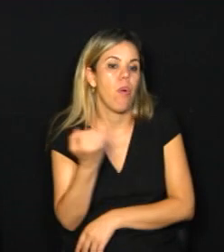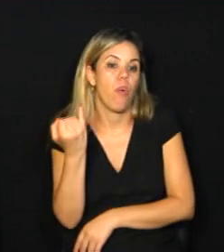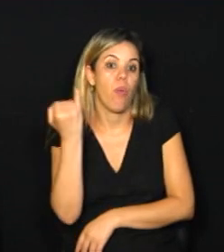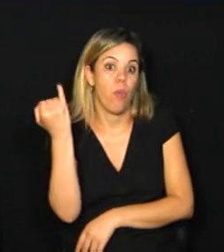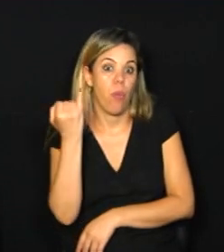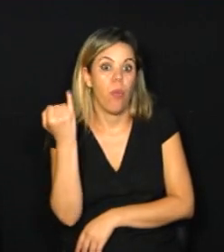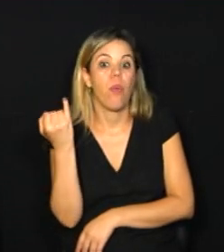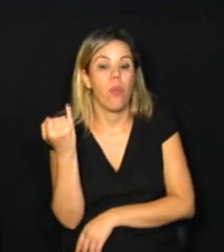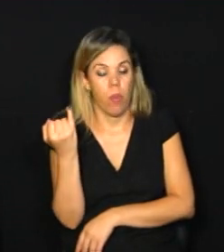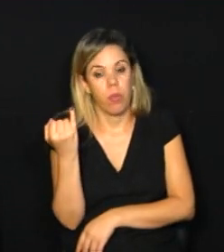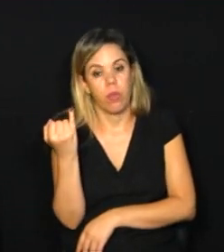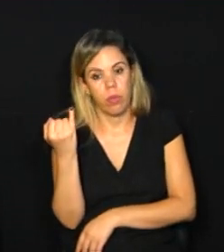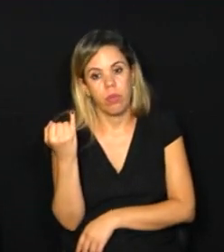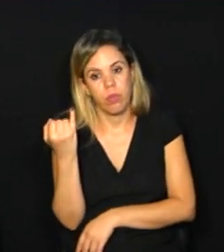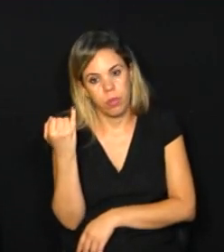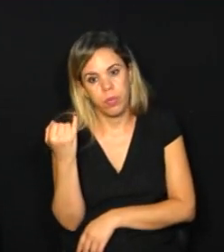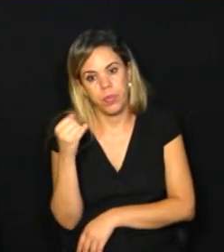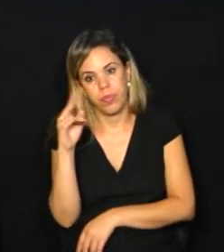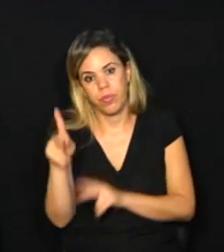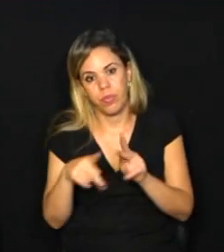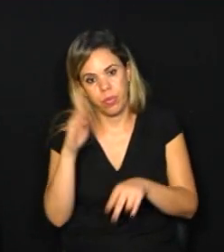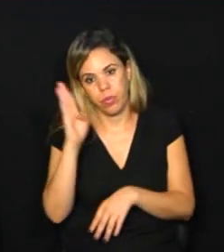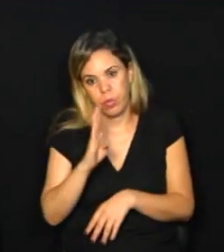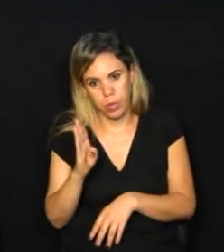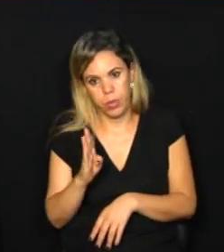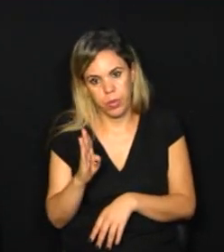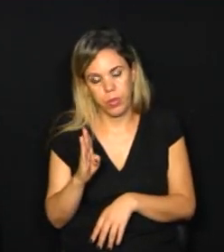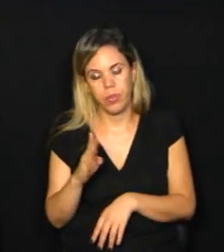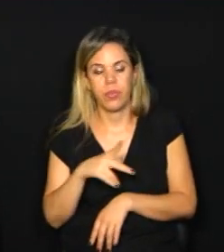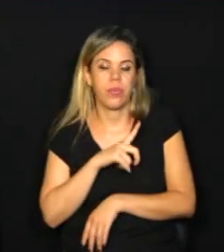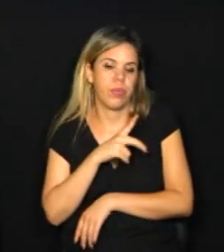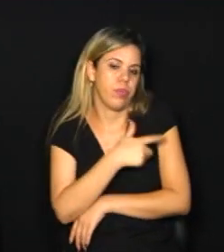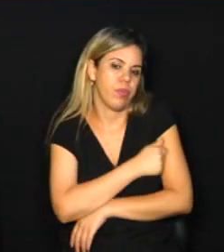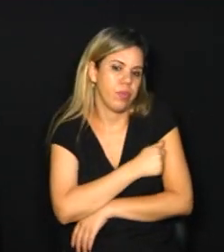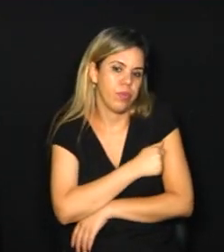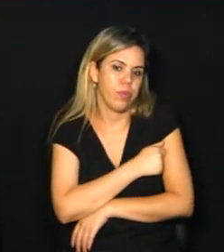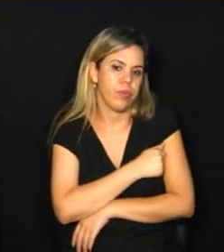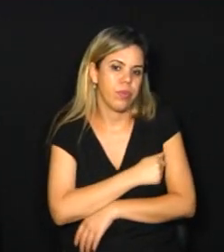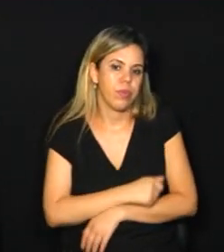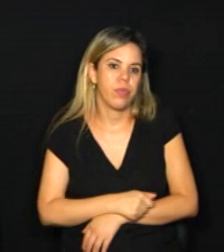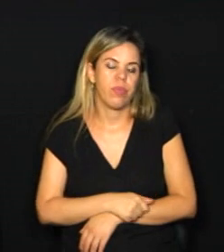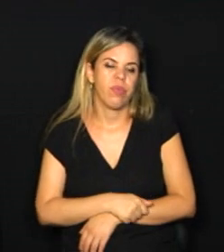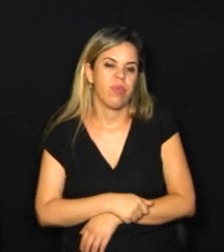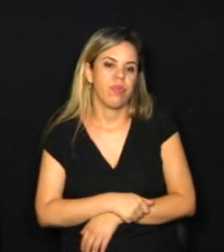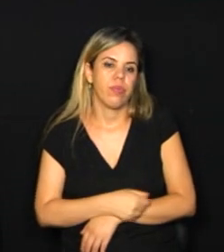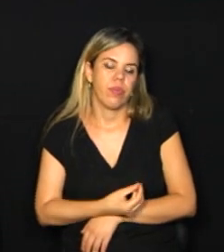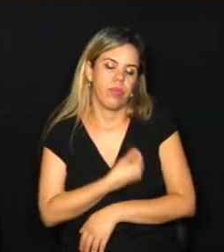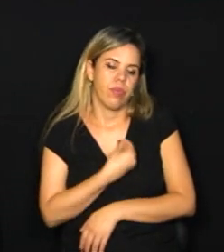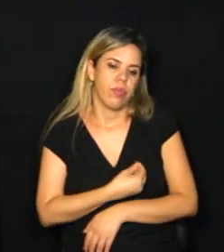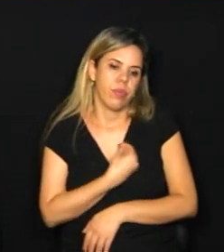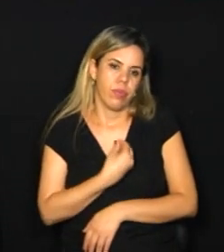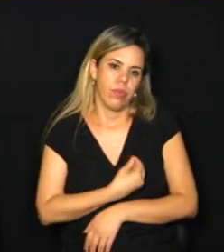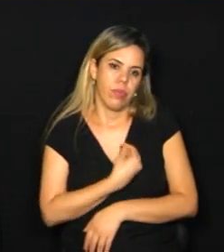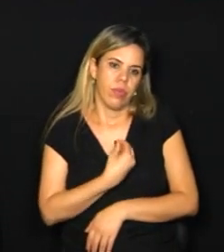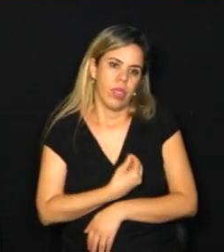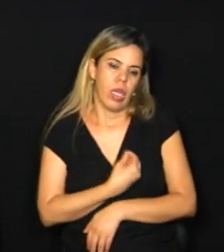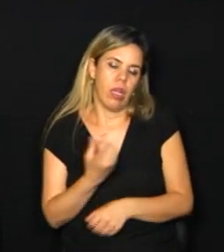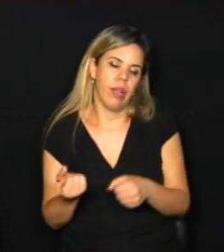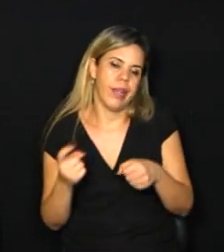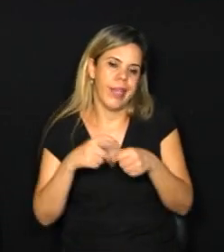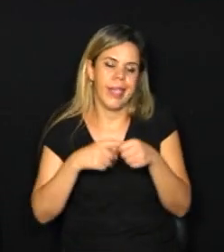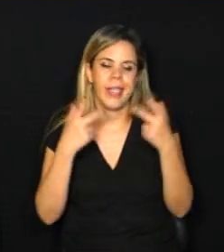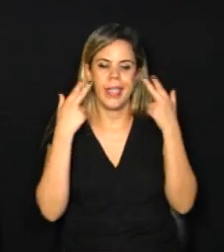importante é que os brasileiros sejam vacinados, imunizados, para que a vida possa